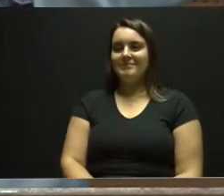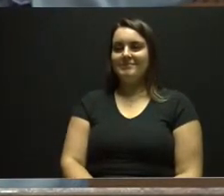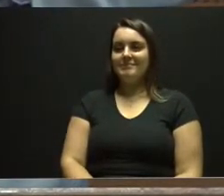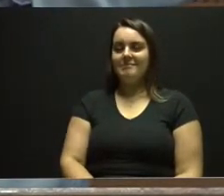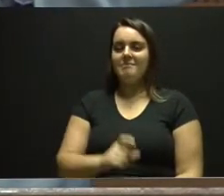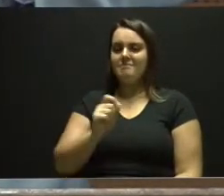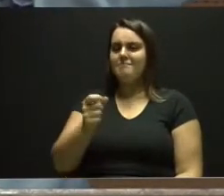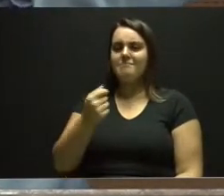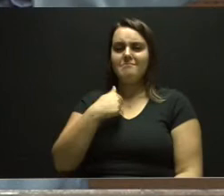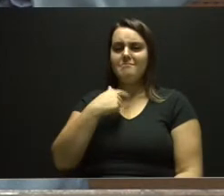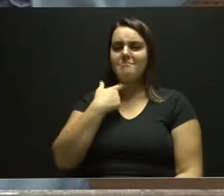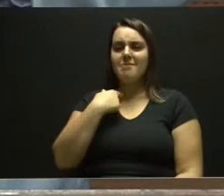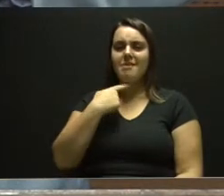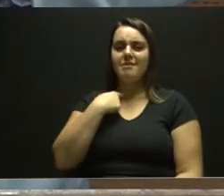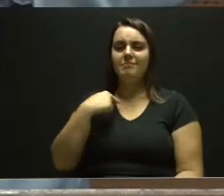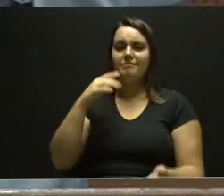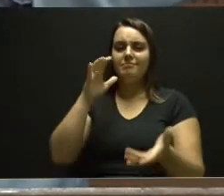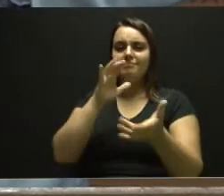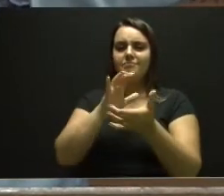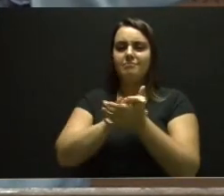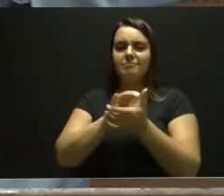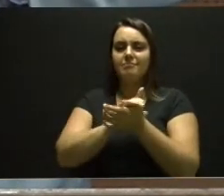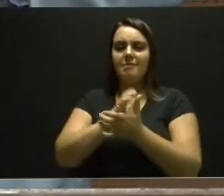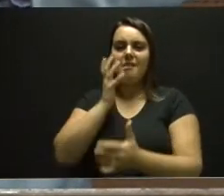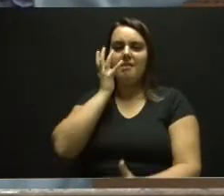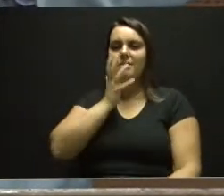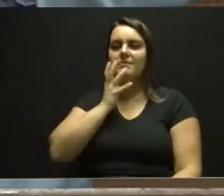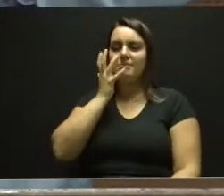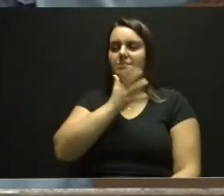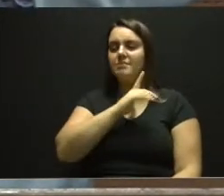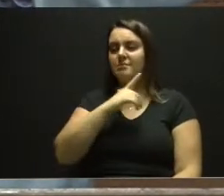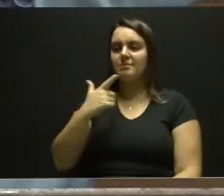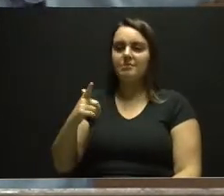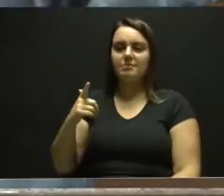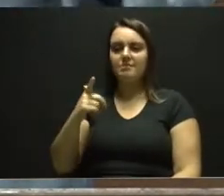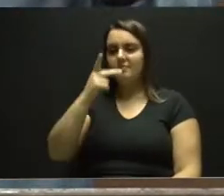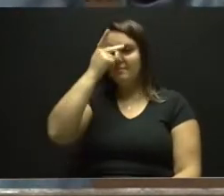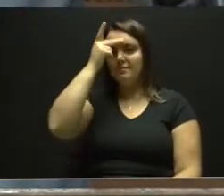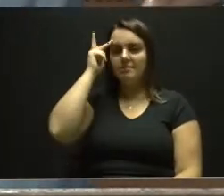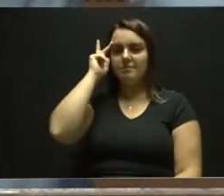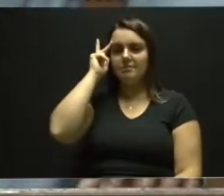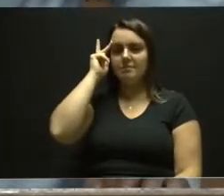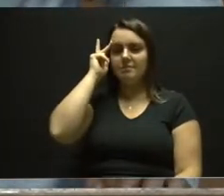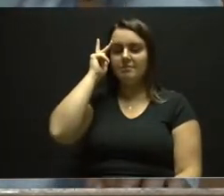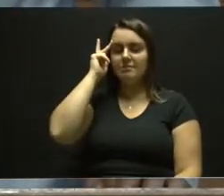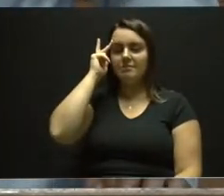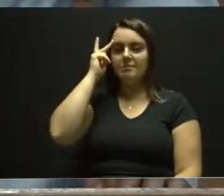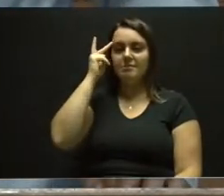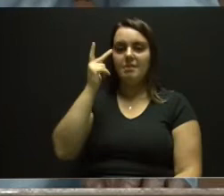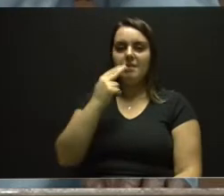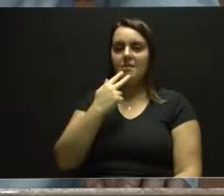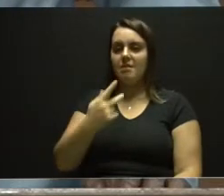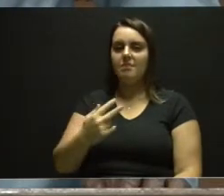apaixonar vou me casar com uma outra pessoa que não seja da minha etnia